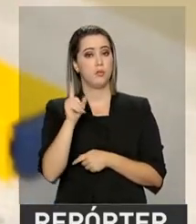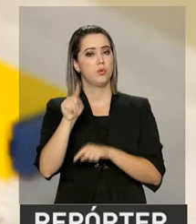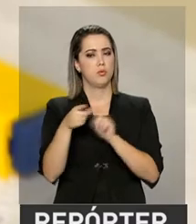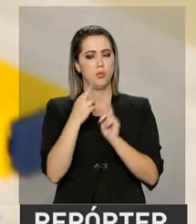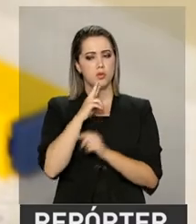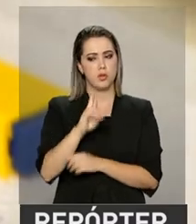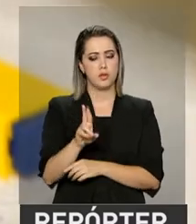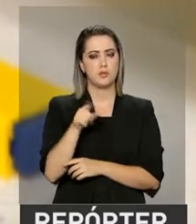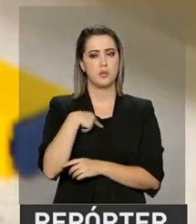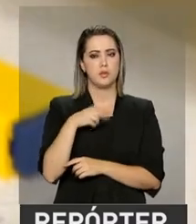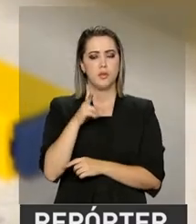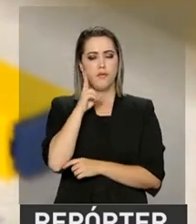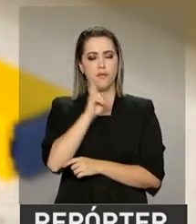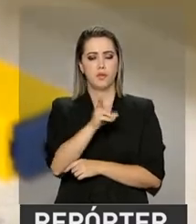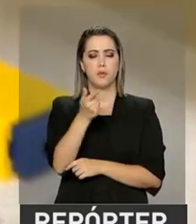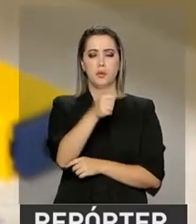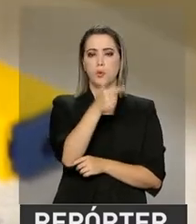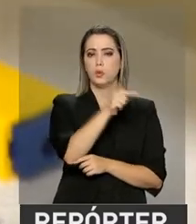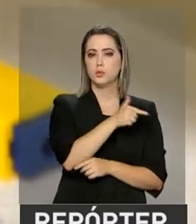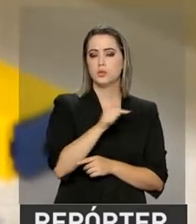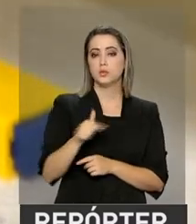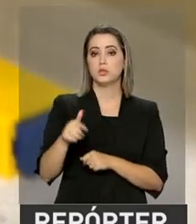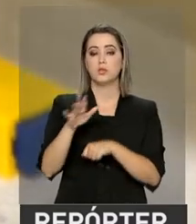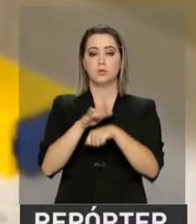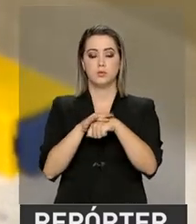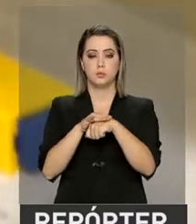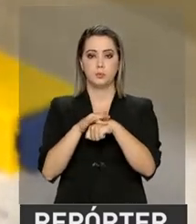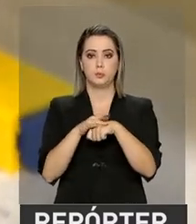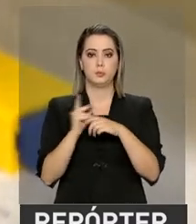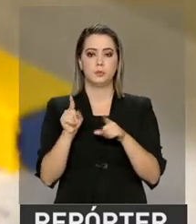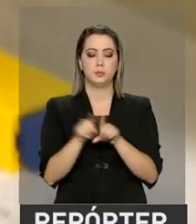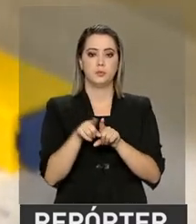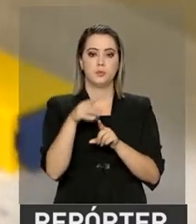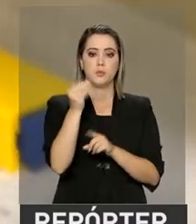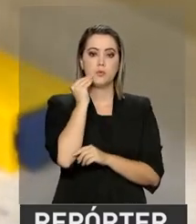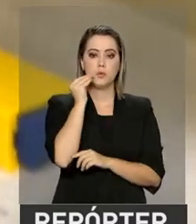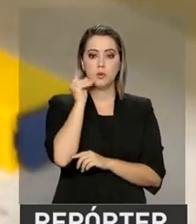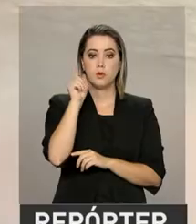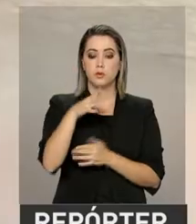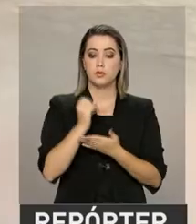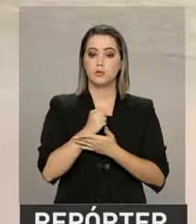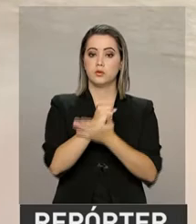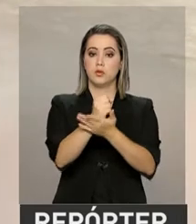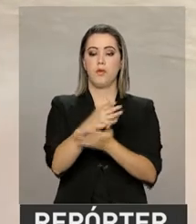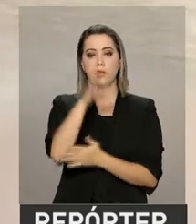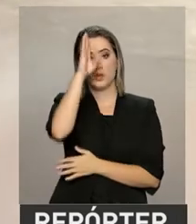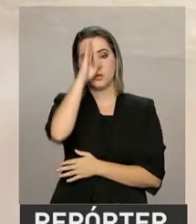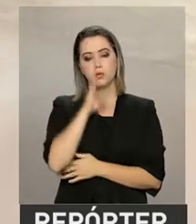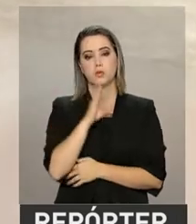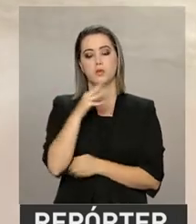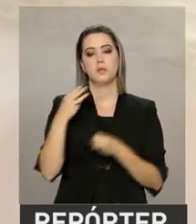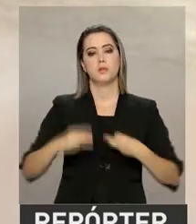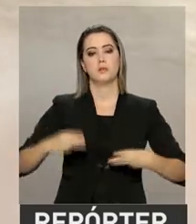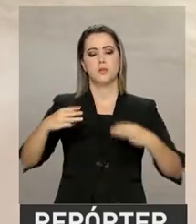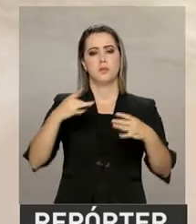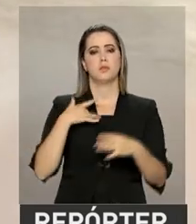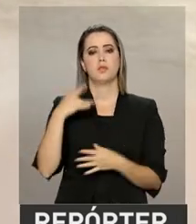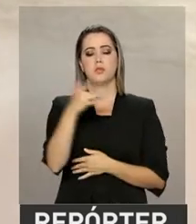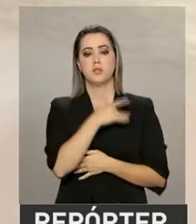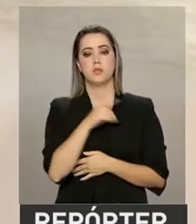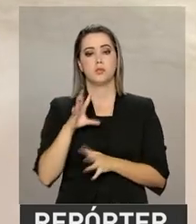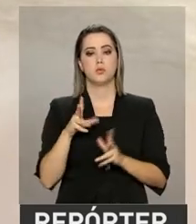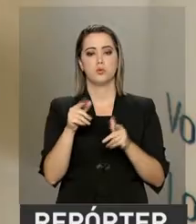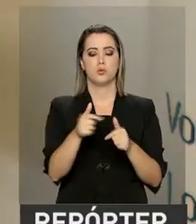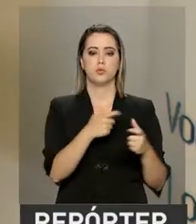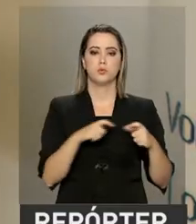se a pessoa tem sífilis e hepatite b e c o teste é disponibilizado de graça pelo ministério da saúde em postos de